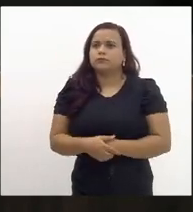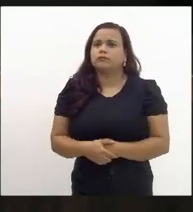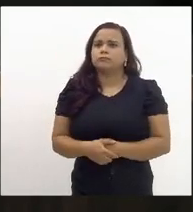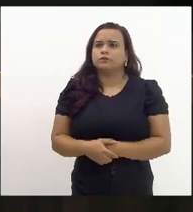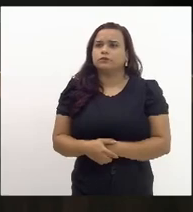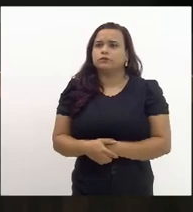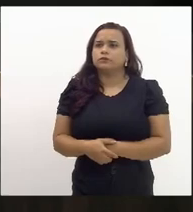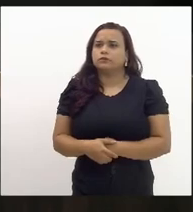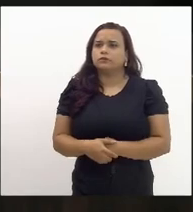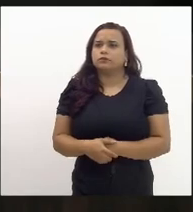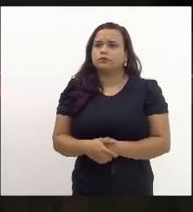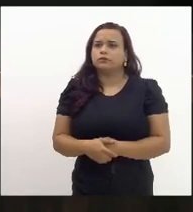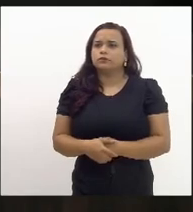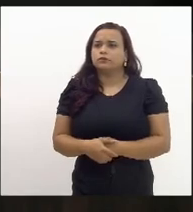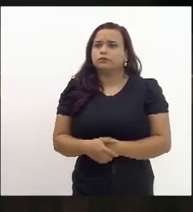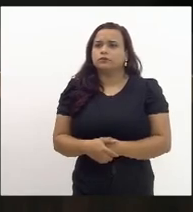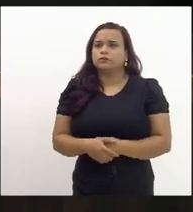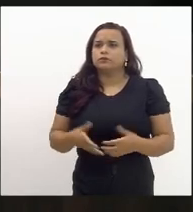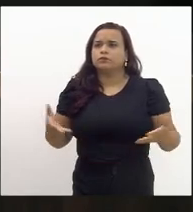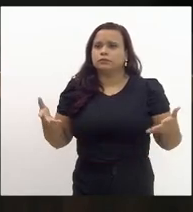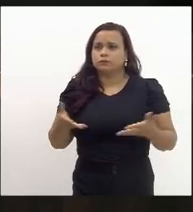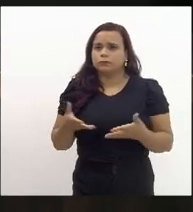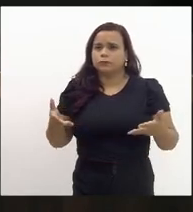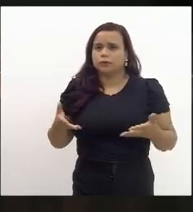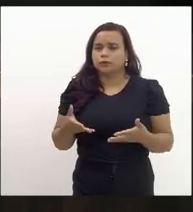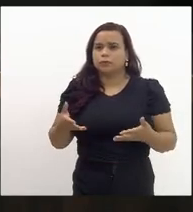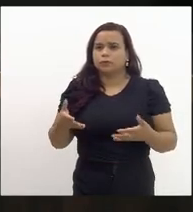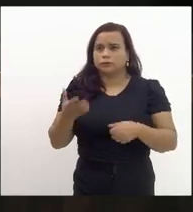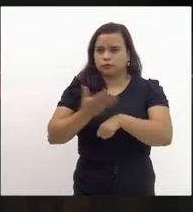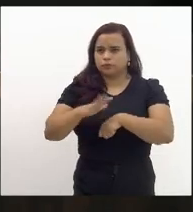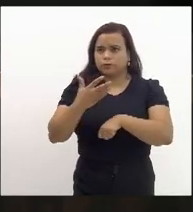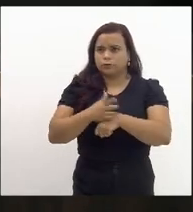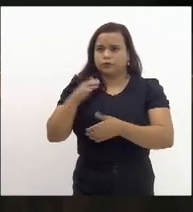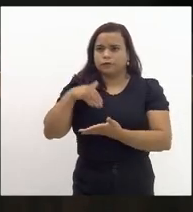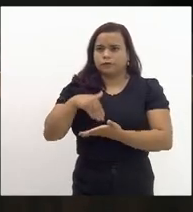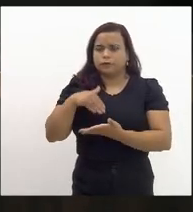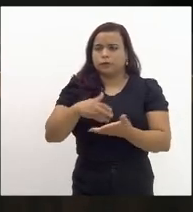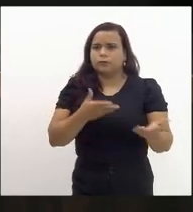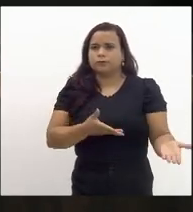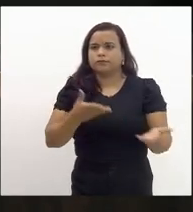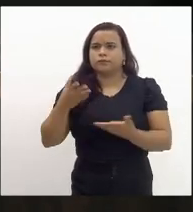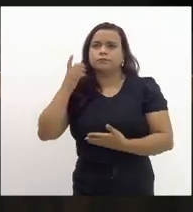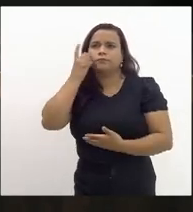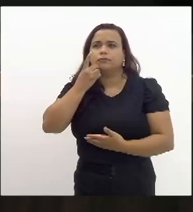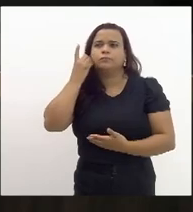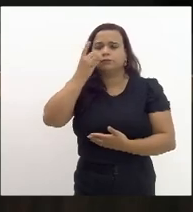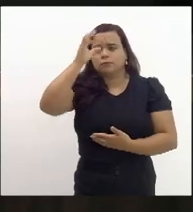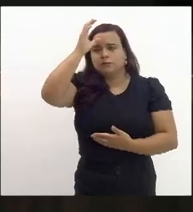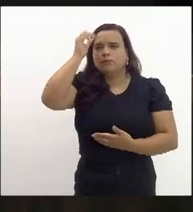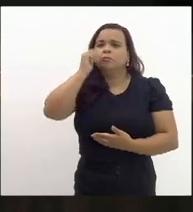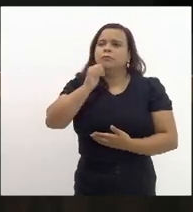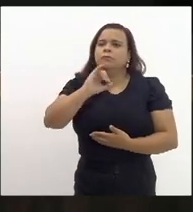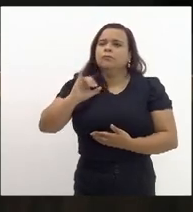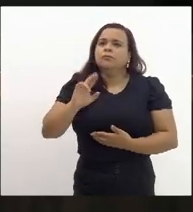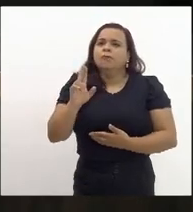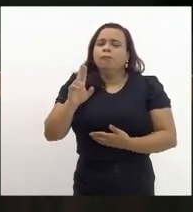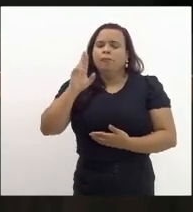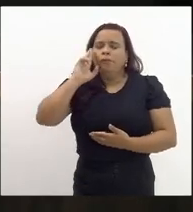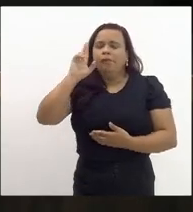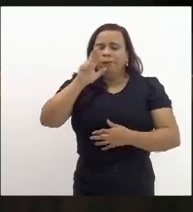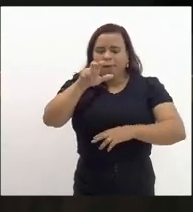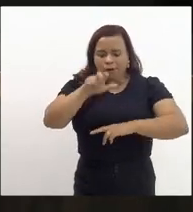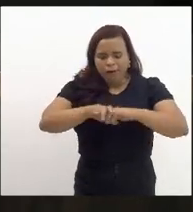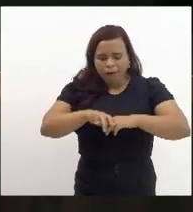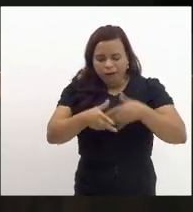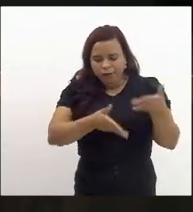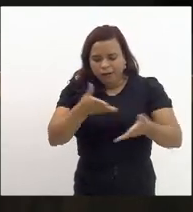encerrada. Passa-se ao expediente final e a presidência convida a deputada Tia Ju para conduzir a